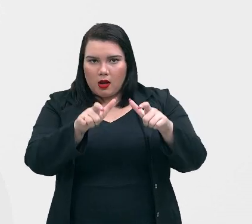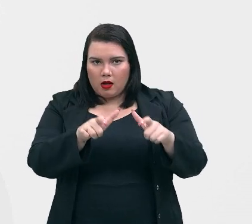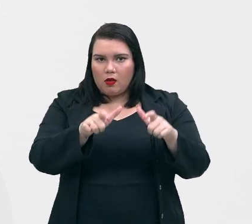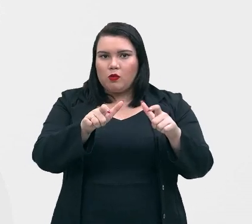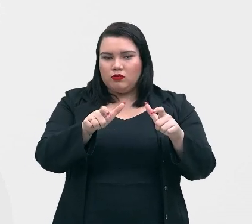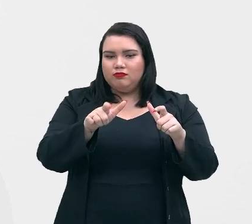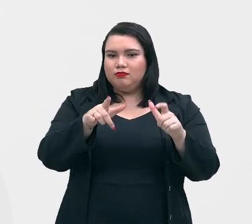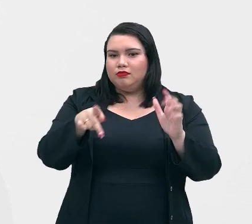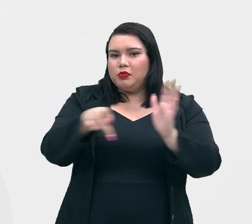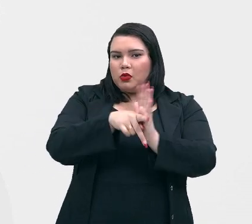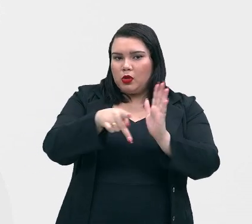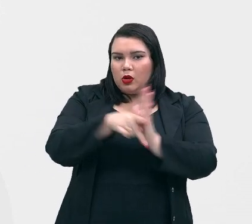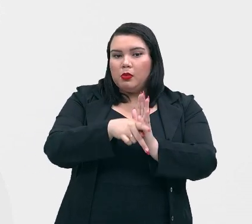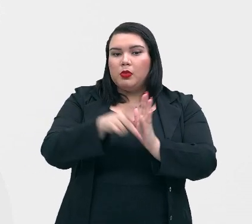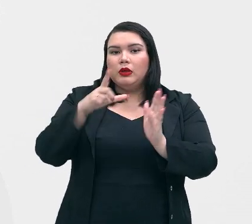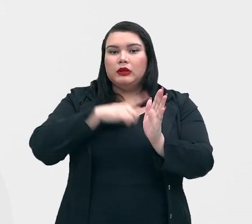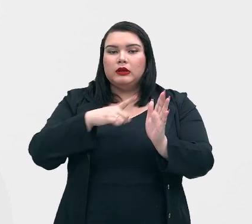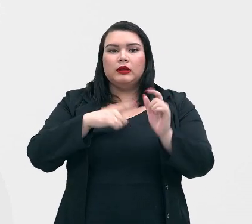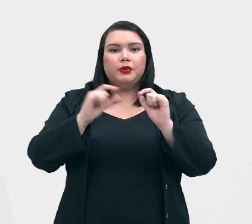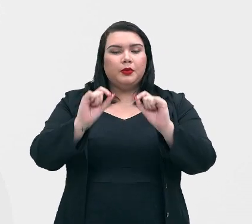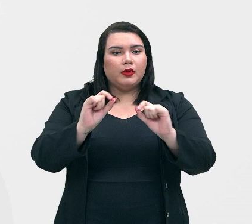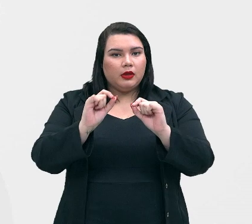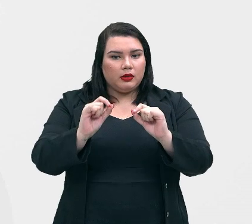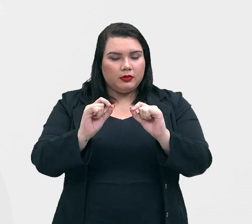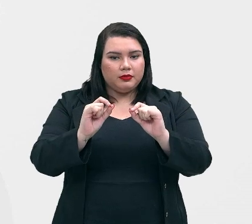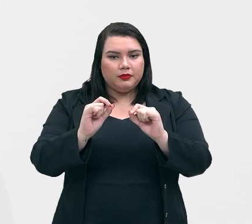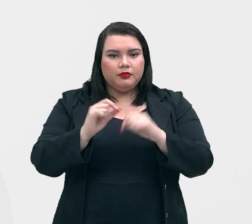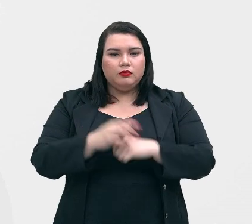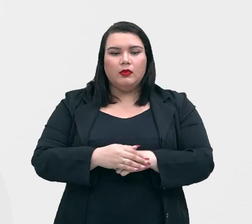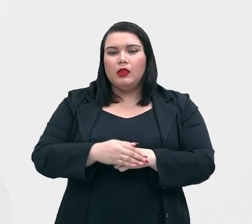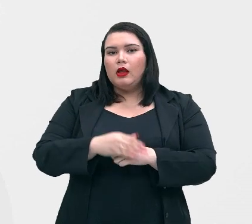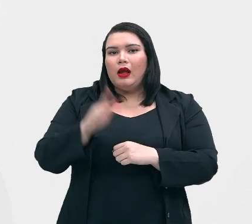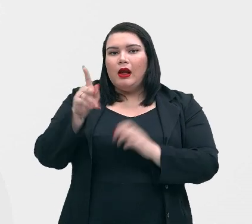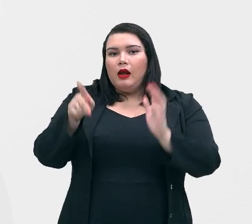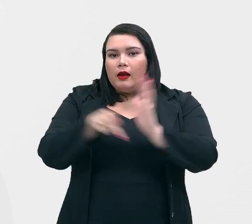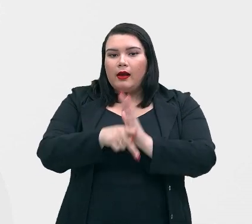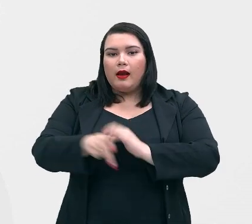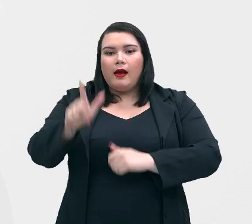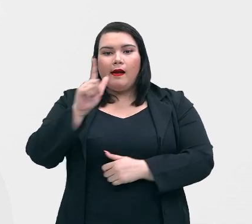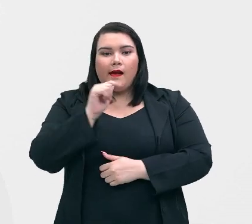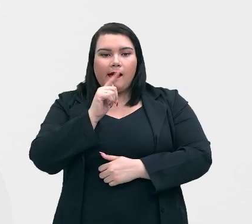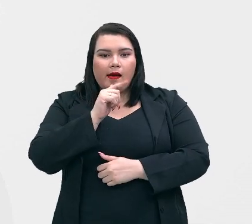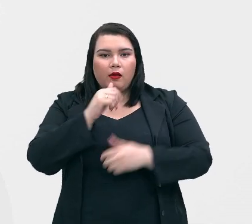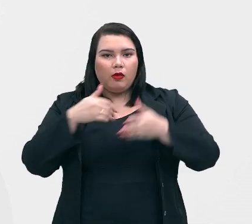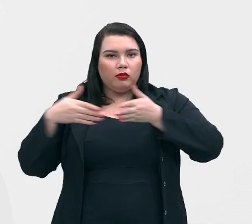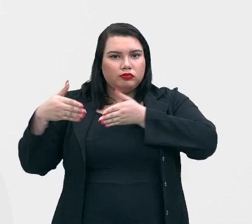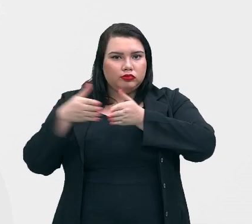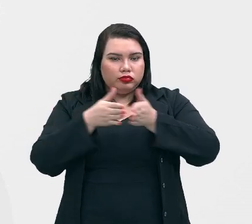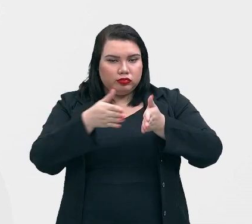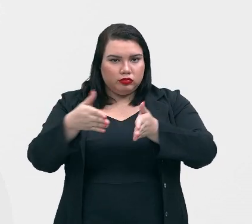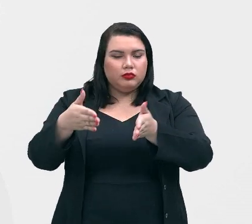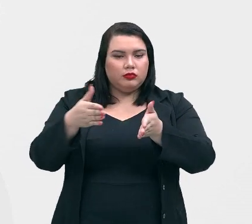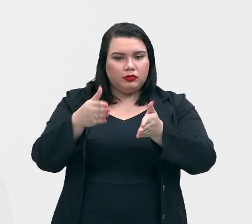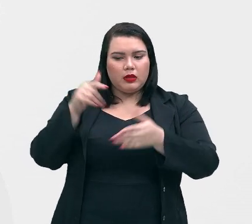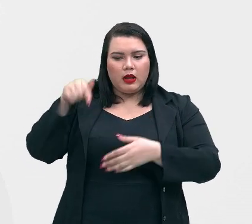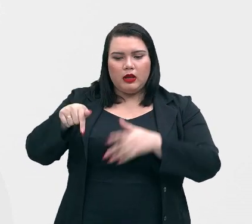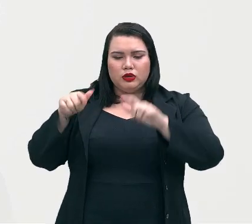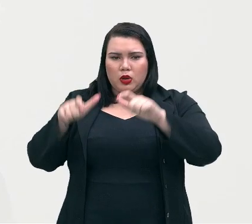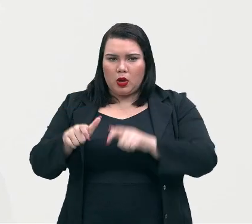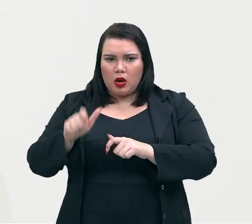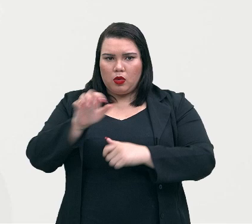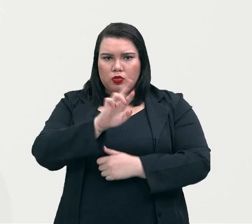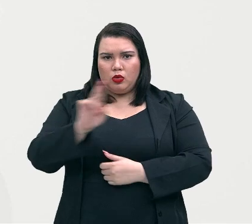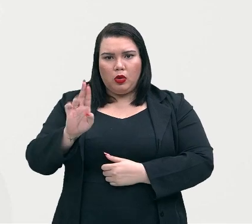aí do território, tá? Que acaba sendo delimitado, ok? A gente vai observar, né, que uma bacia